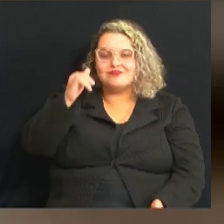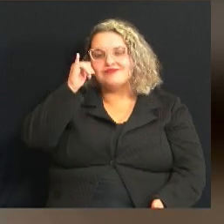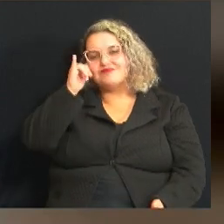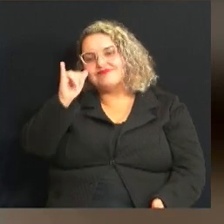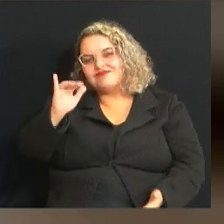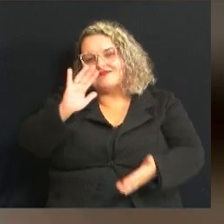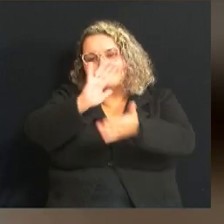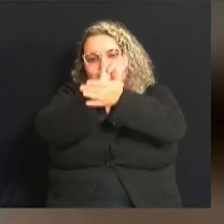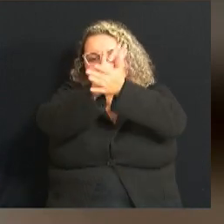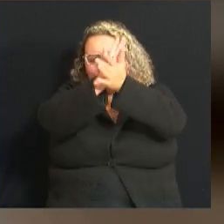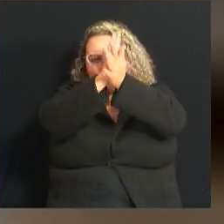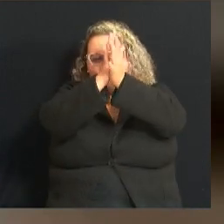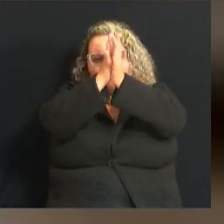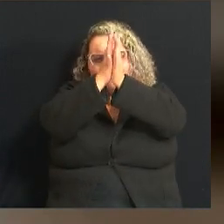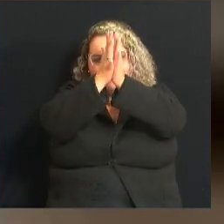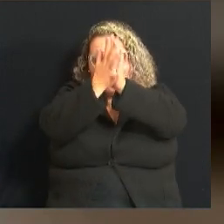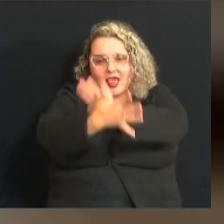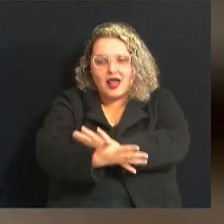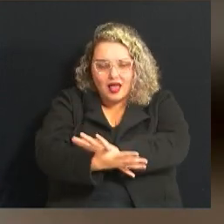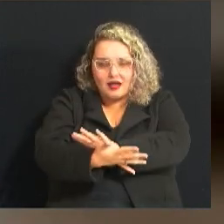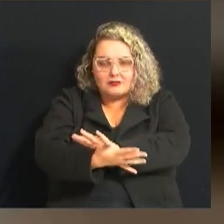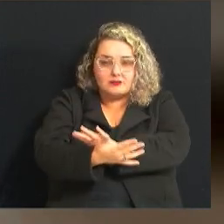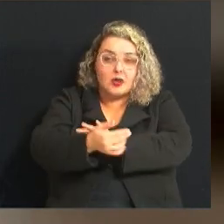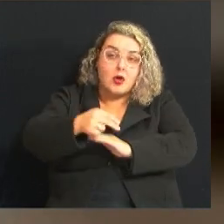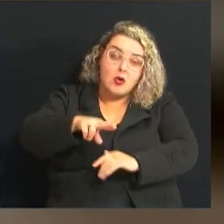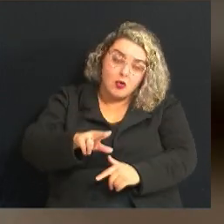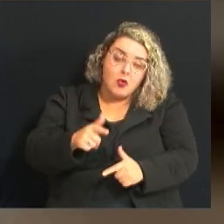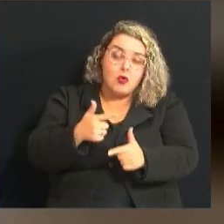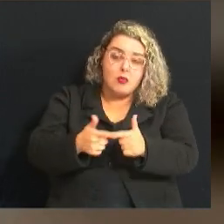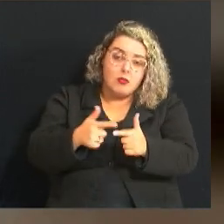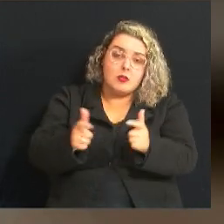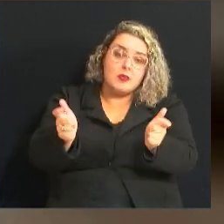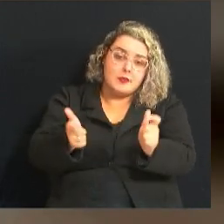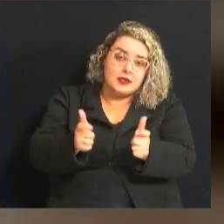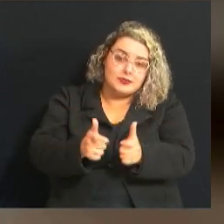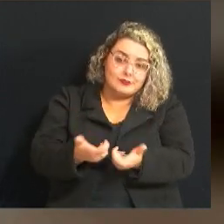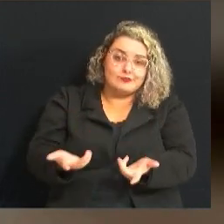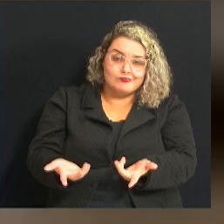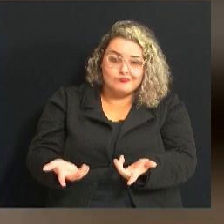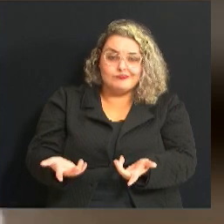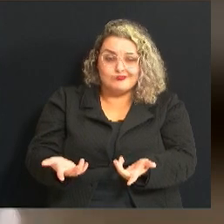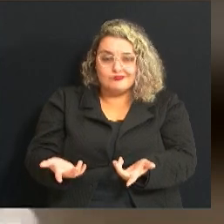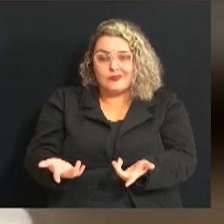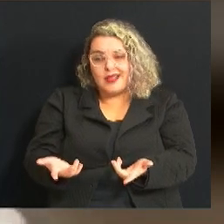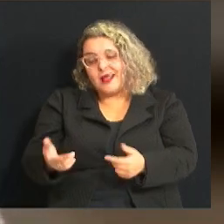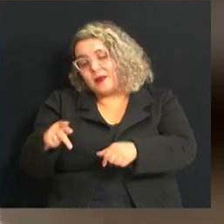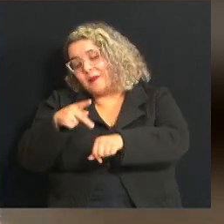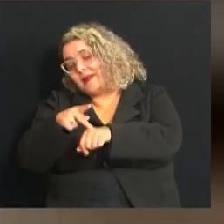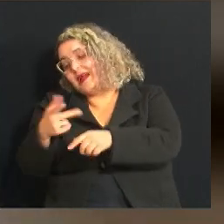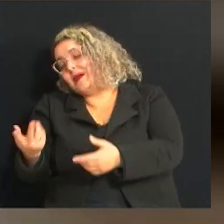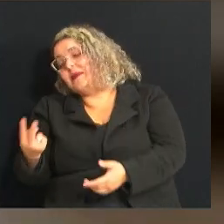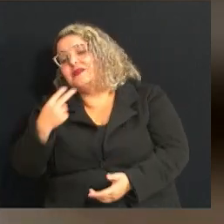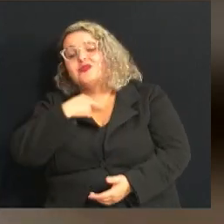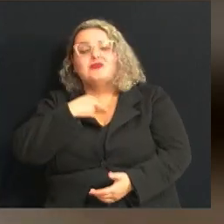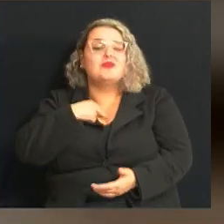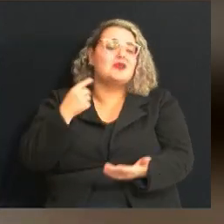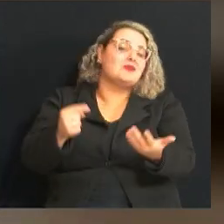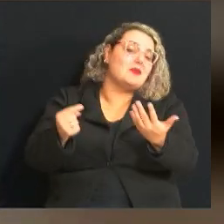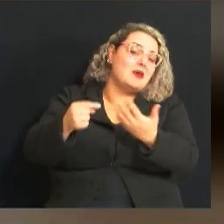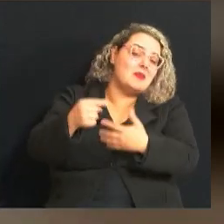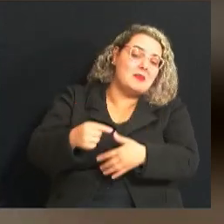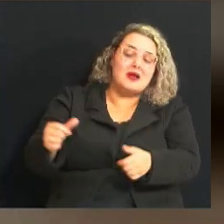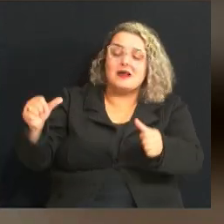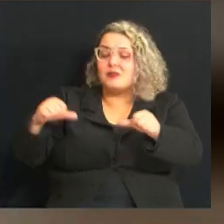desastre ou para mitigar o problema. Sempre havia muita discussão, mas aí um país colocava um bloqueio, não, isso não pode ser porque prejudica isso